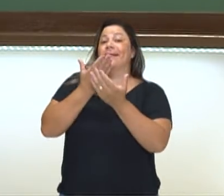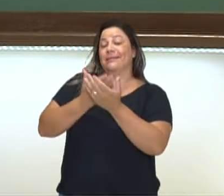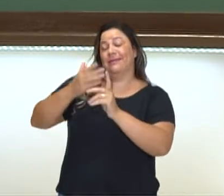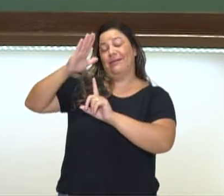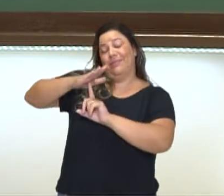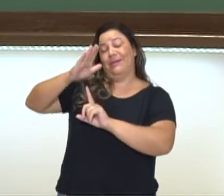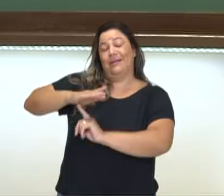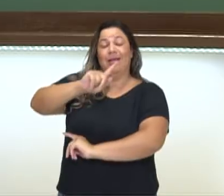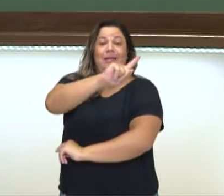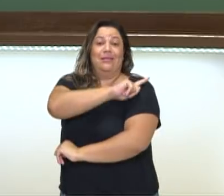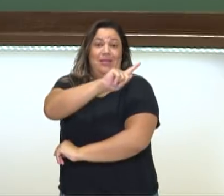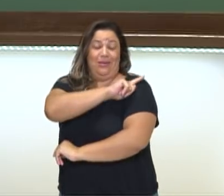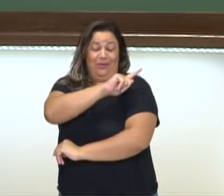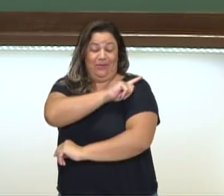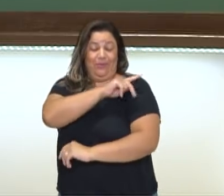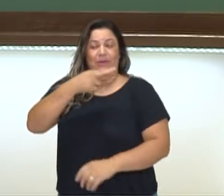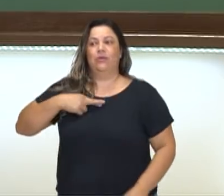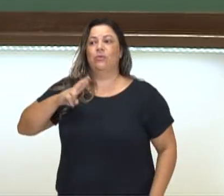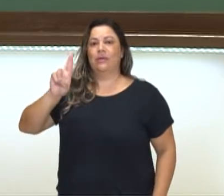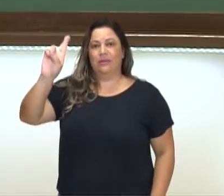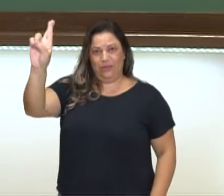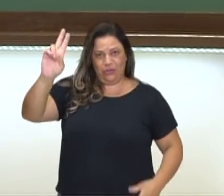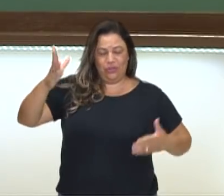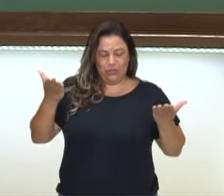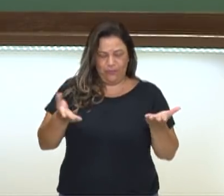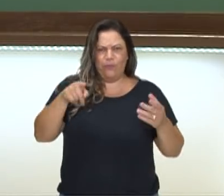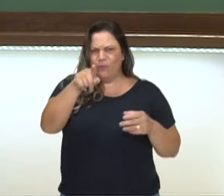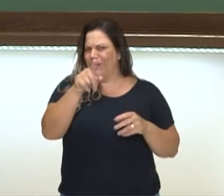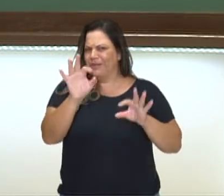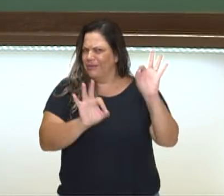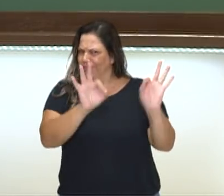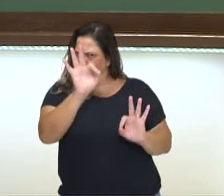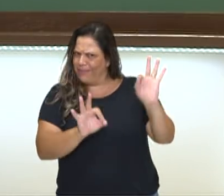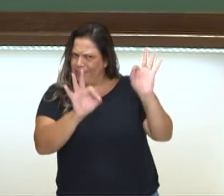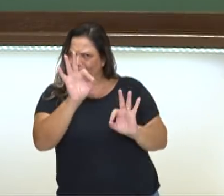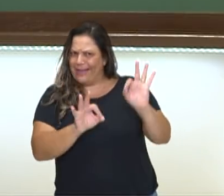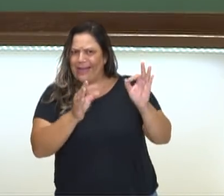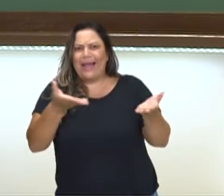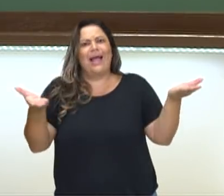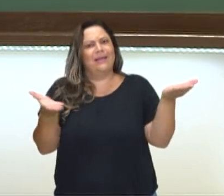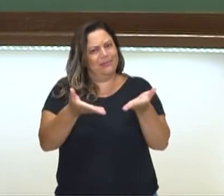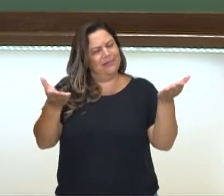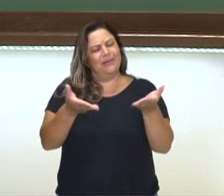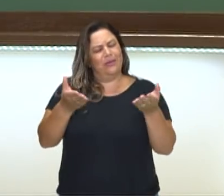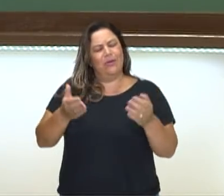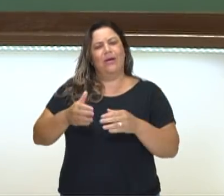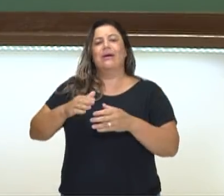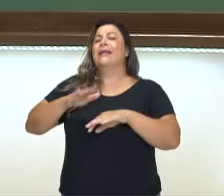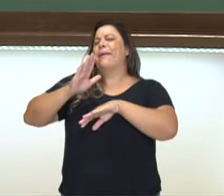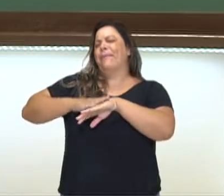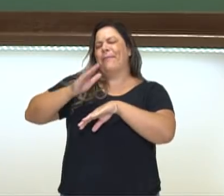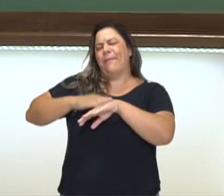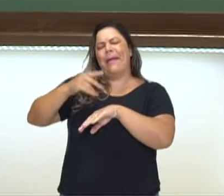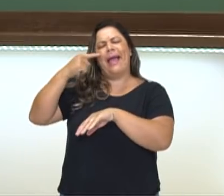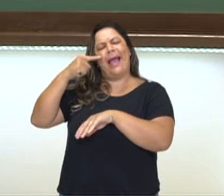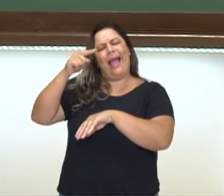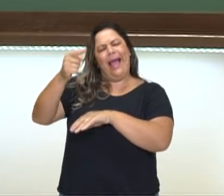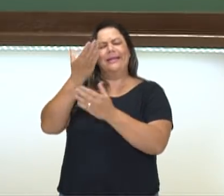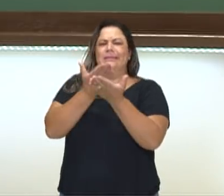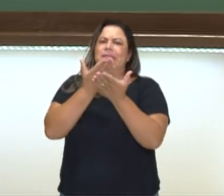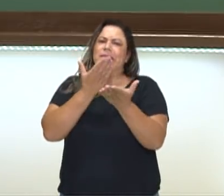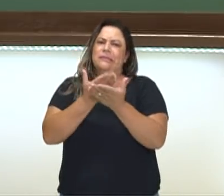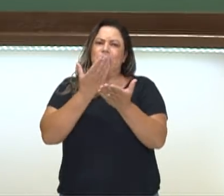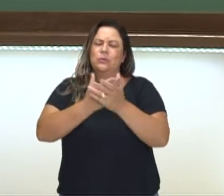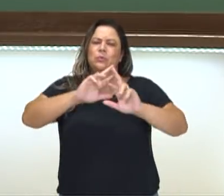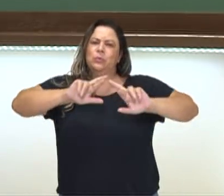ano em ensino religioso. Estão preparados, aventureiros da cultura, por mais uma viagem dentro da